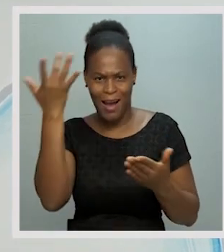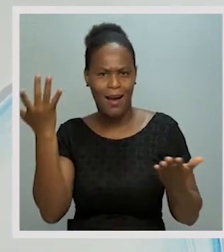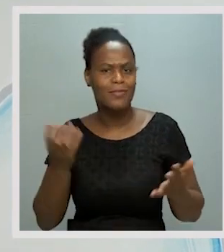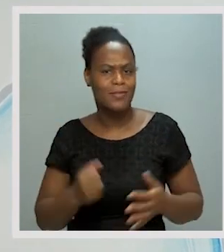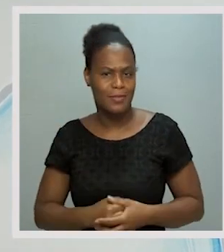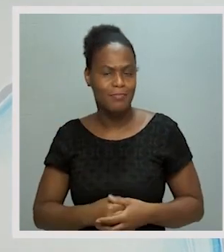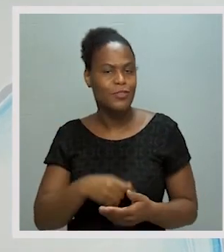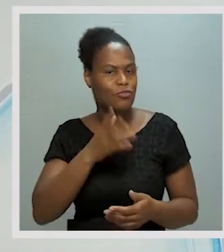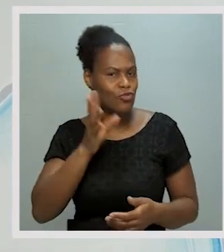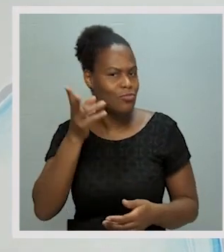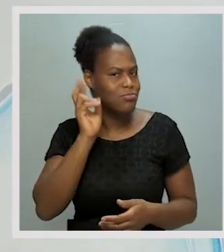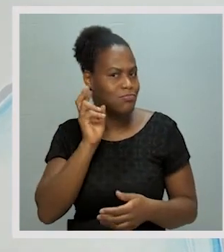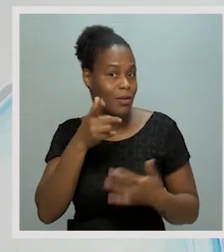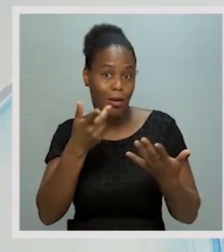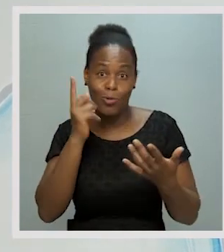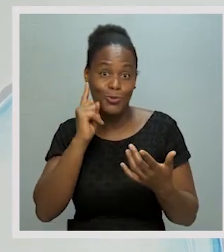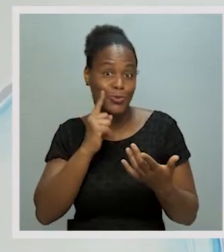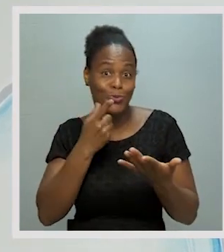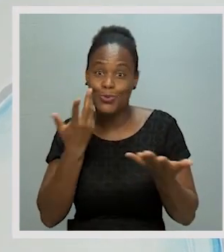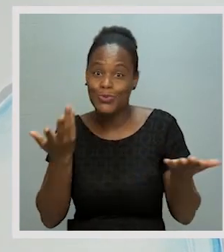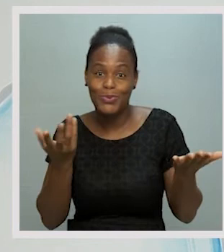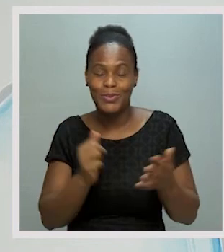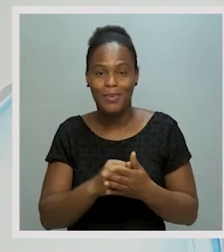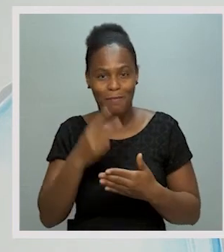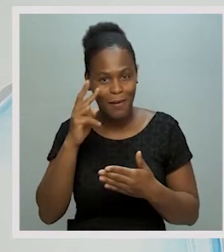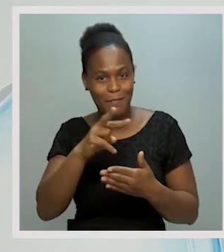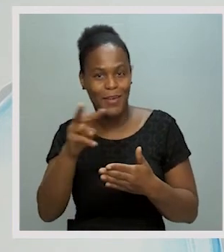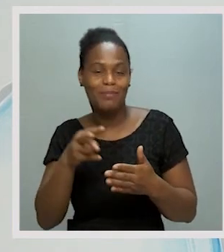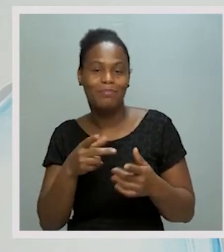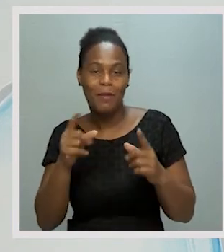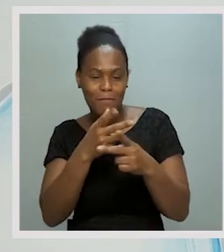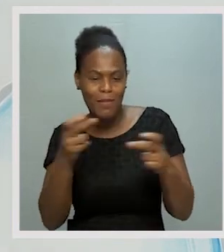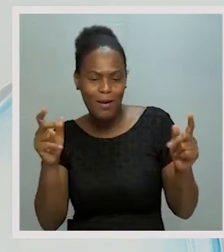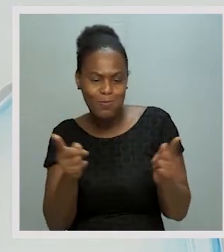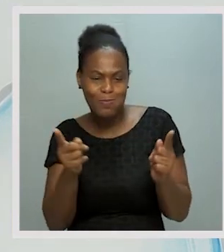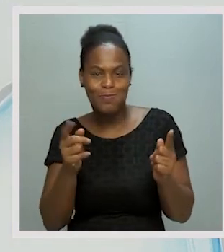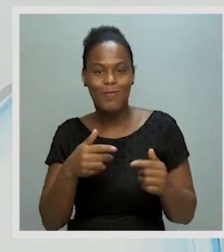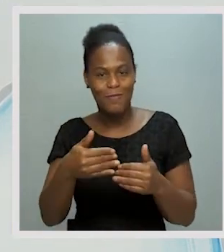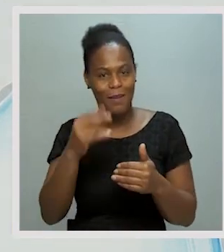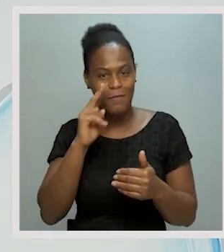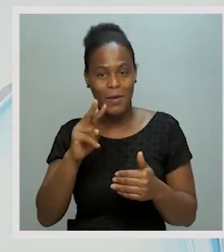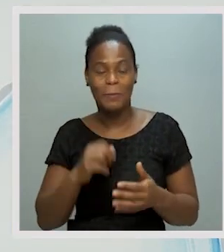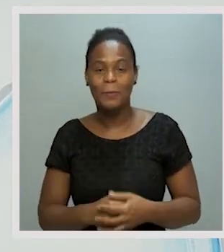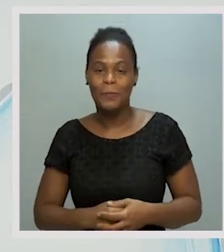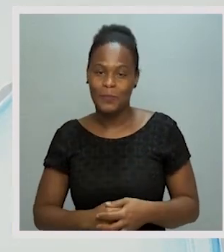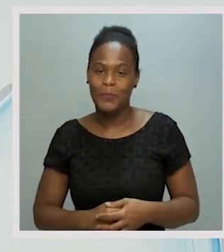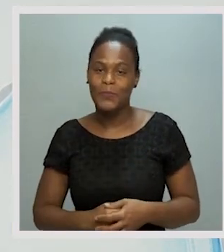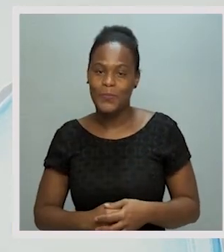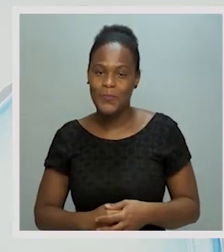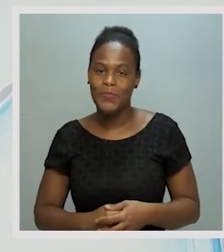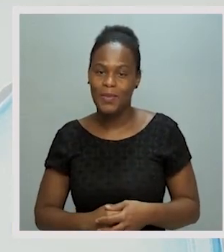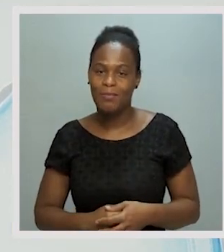é fácil, já devem ter ouvido. Então vamos lá ver esse ditado. Os provérbios